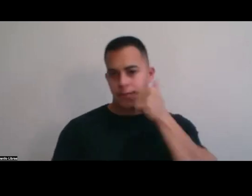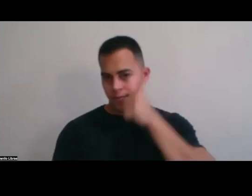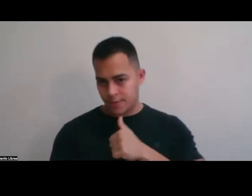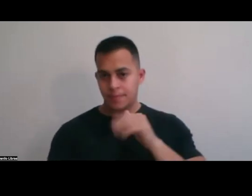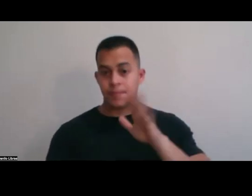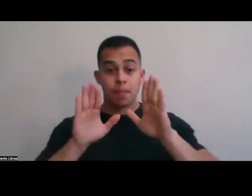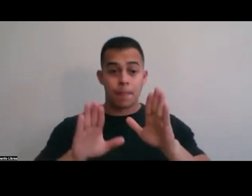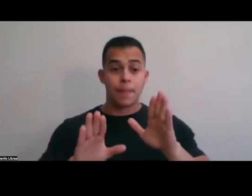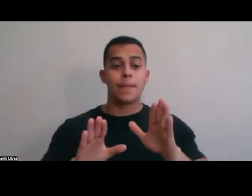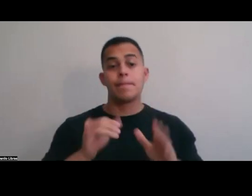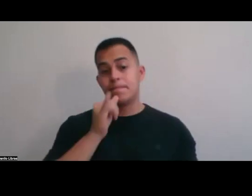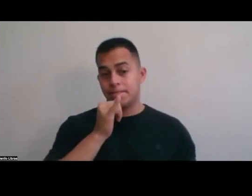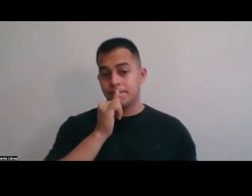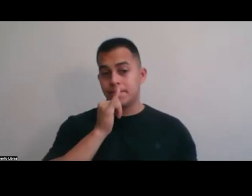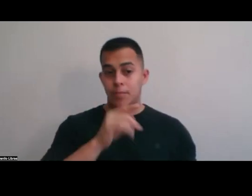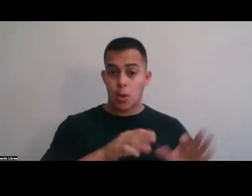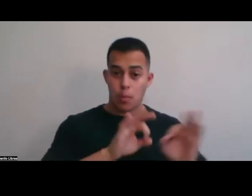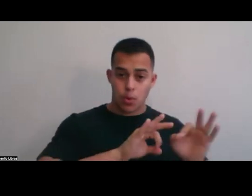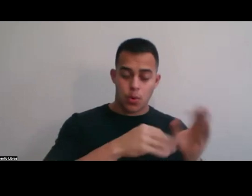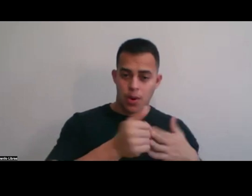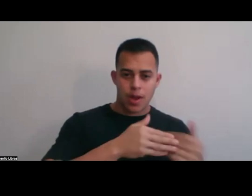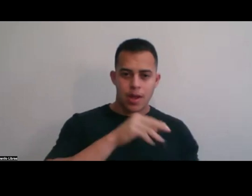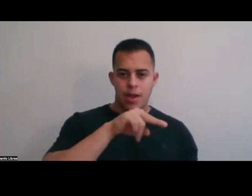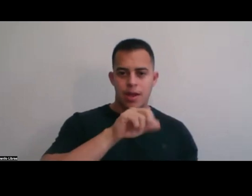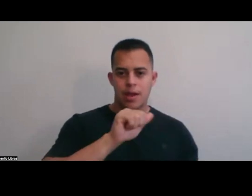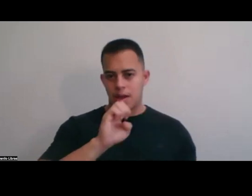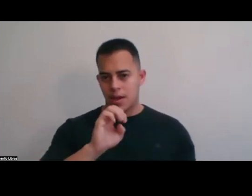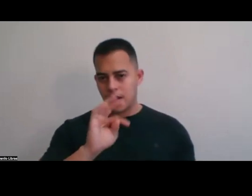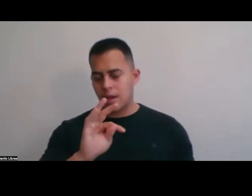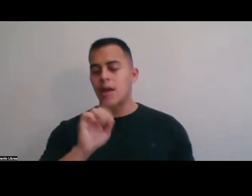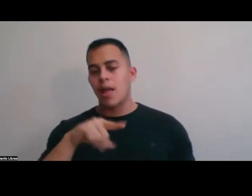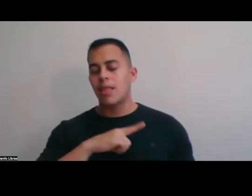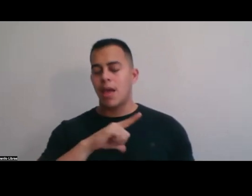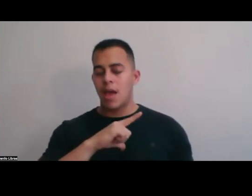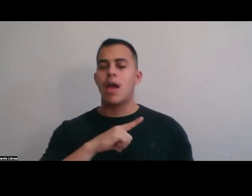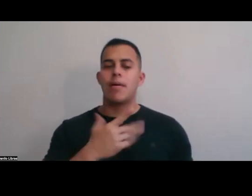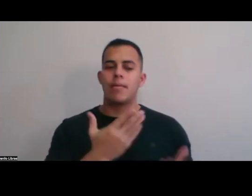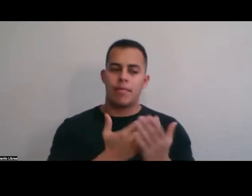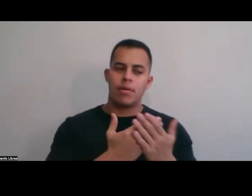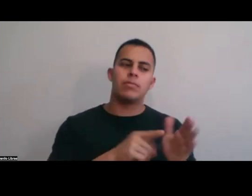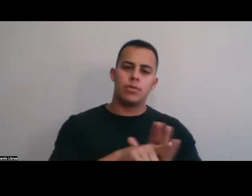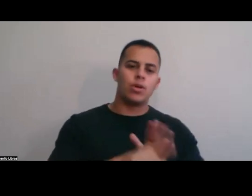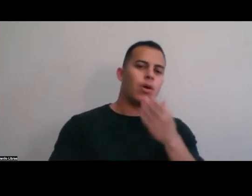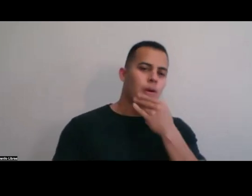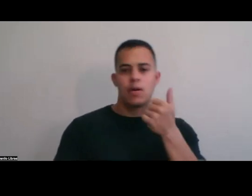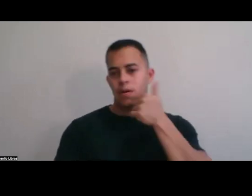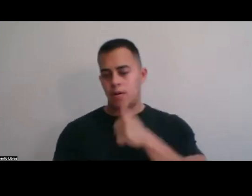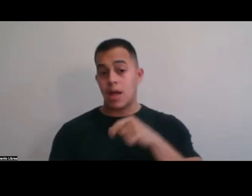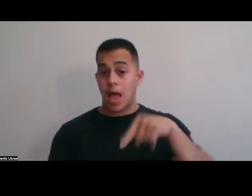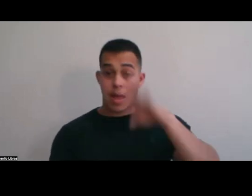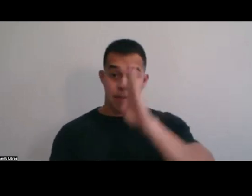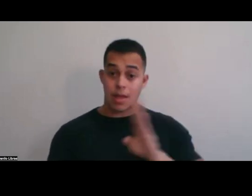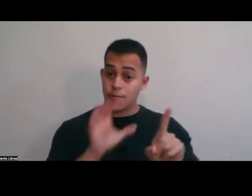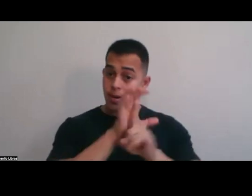exemplo, o NIH, né, qualquer projeto aprovado no NIH tem que ter macho e fêmea, né? Aqui no Brasil a gente ainda não tem uma pressão tão